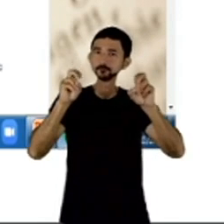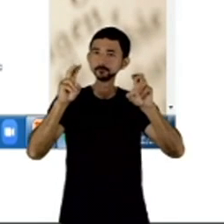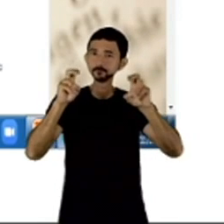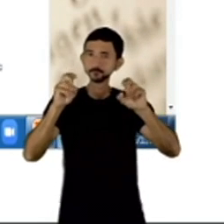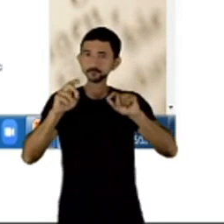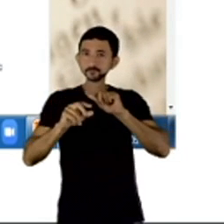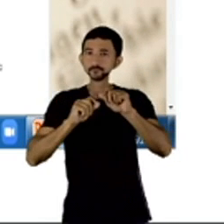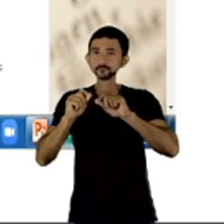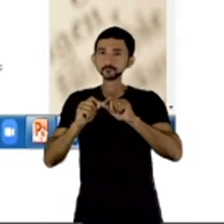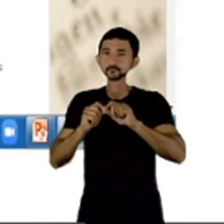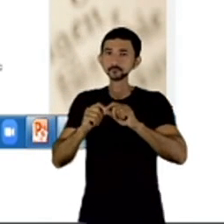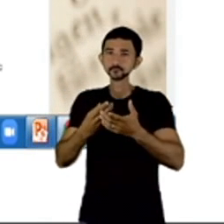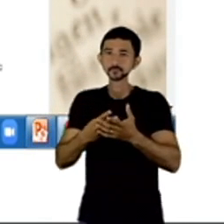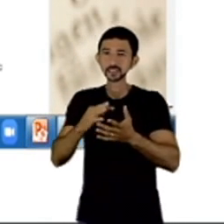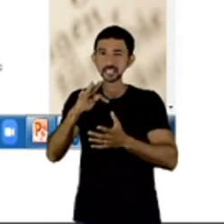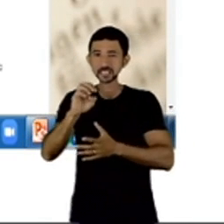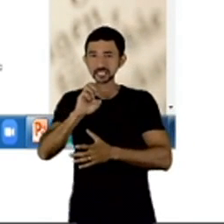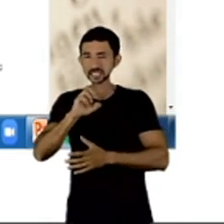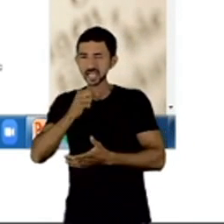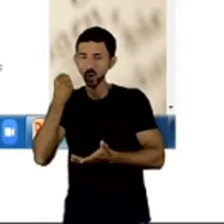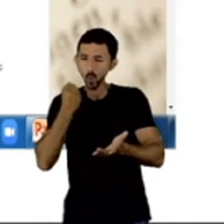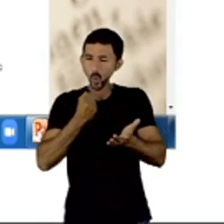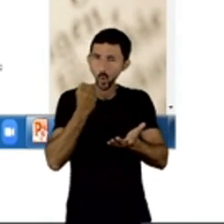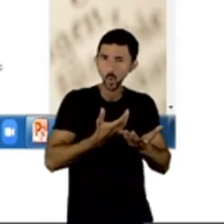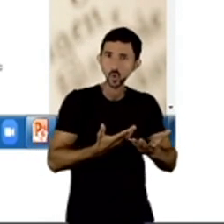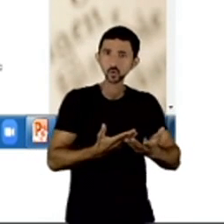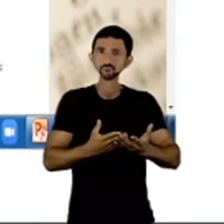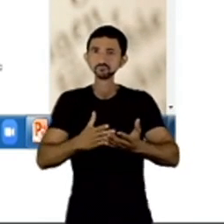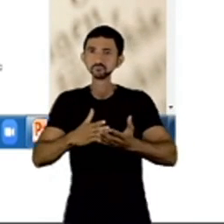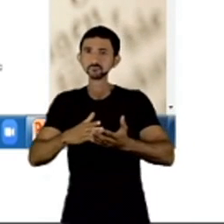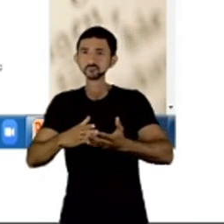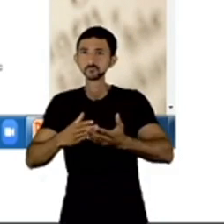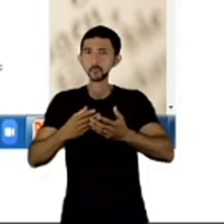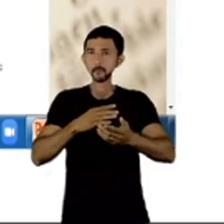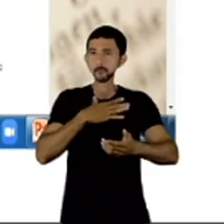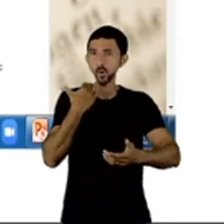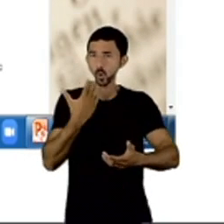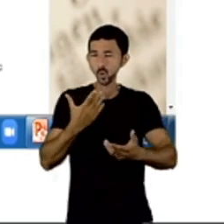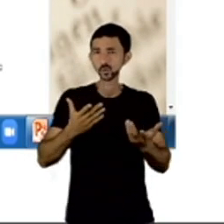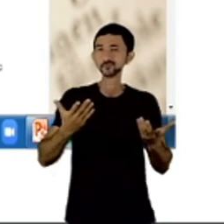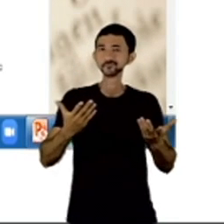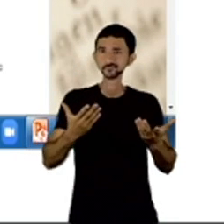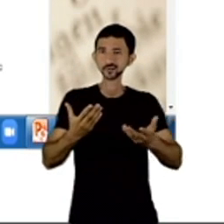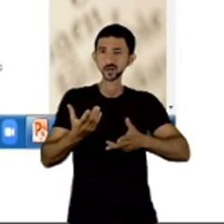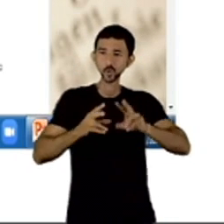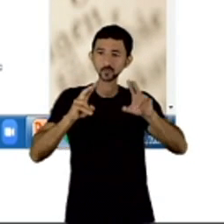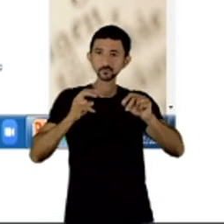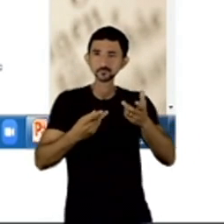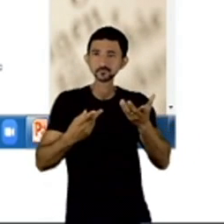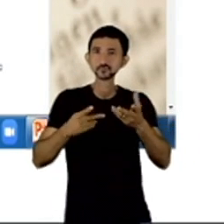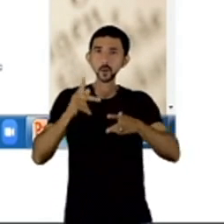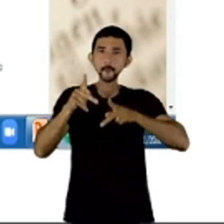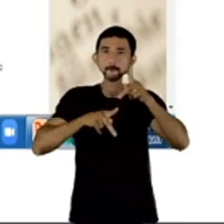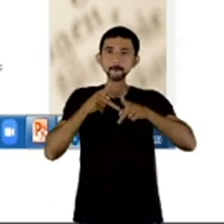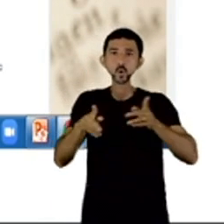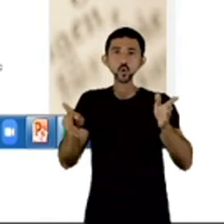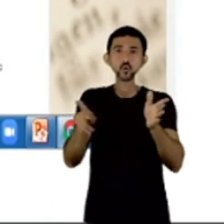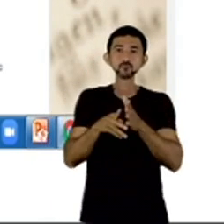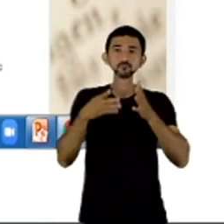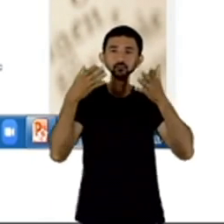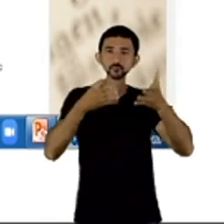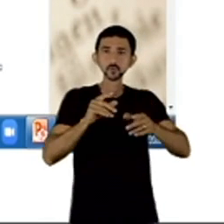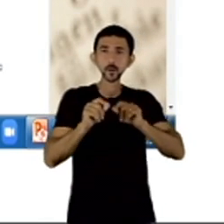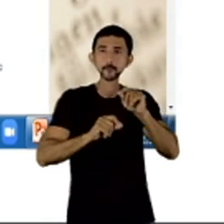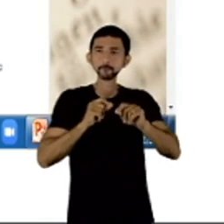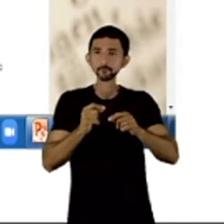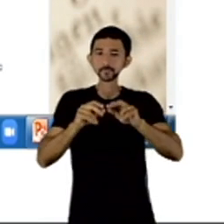que aparece terror, veja que aparece mata. Agora, a gente pode dizer que o público dessa reportagem